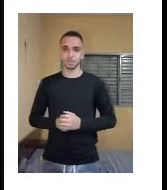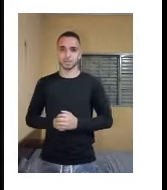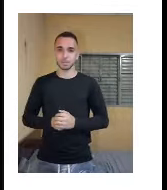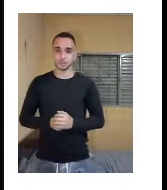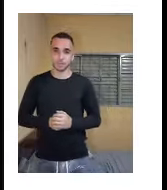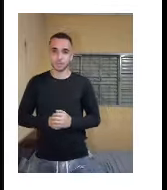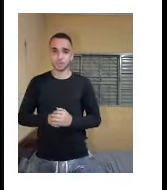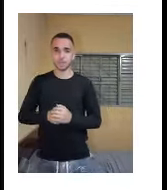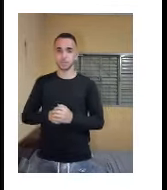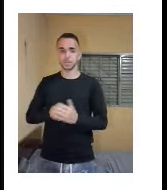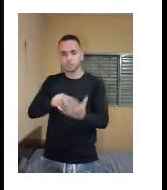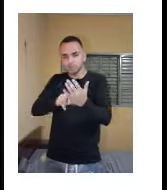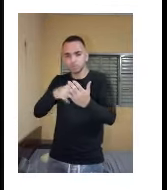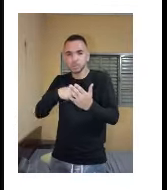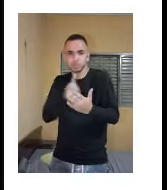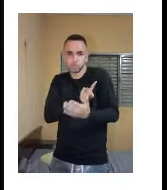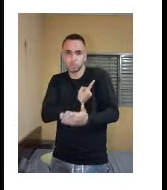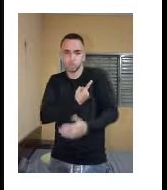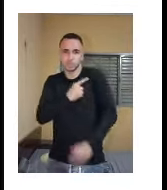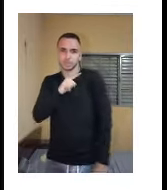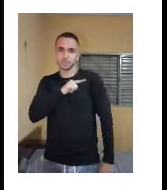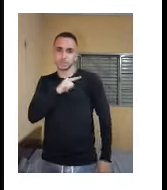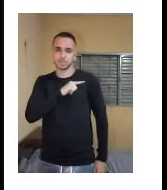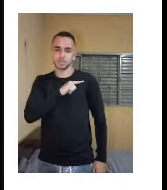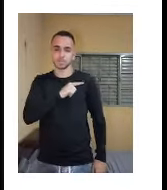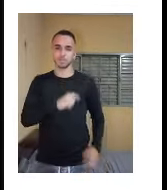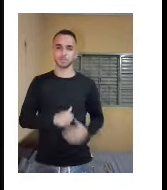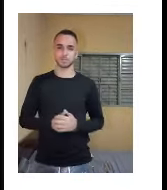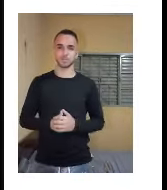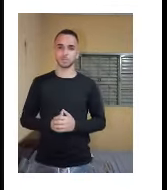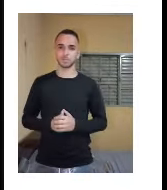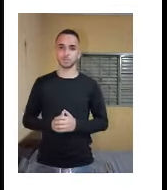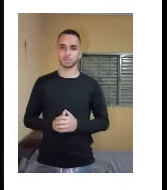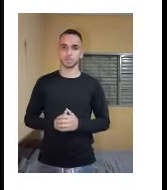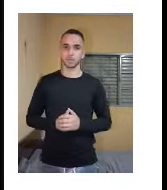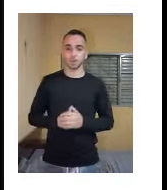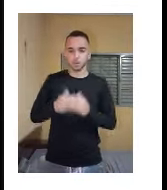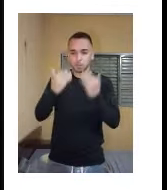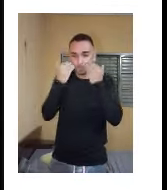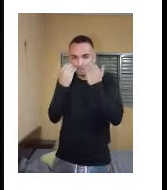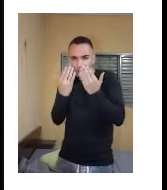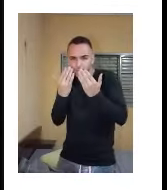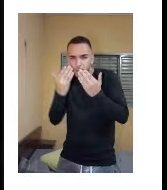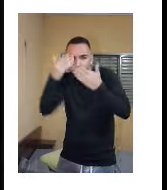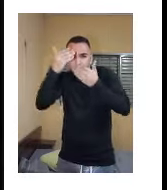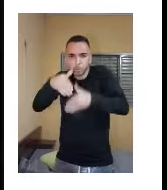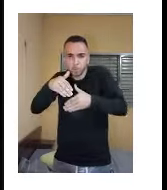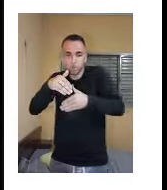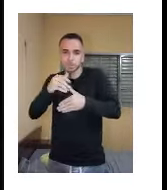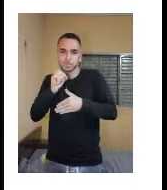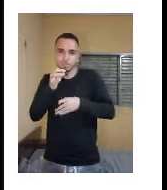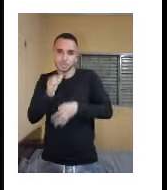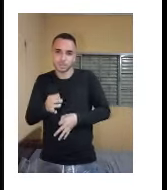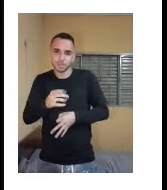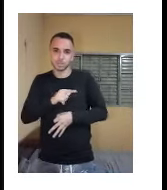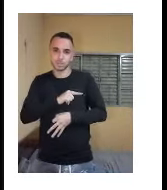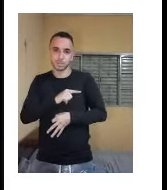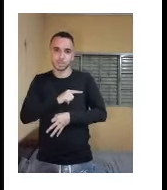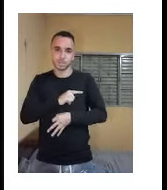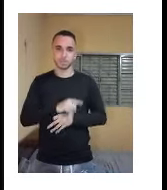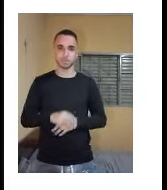IPCC traz, né, baseado em todas essas evidências, eu vou trazer algumas das principais